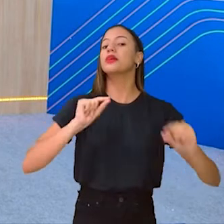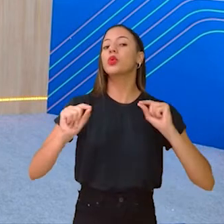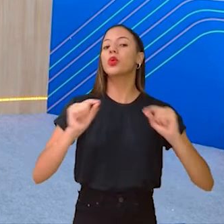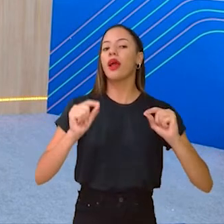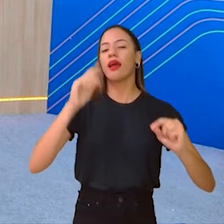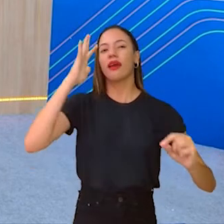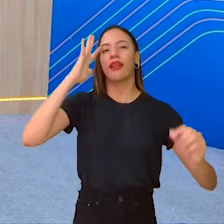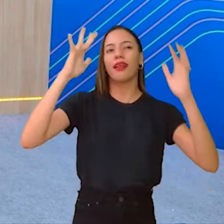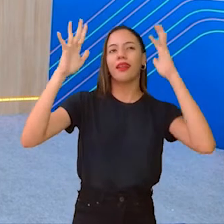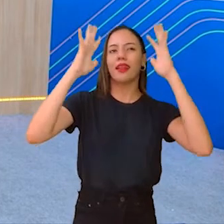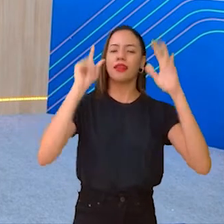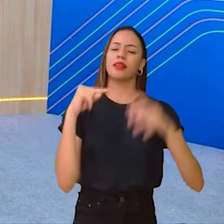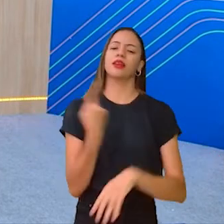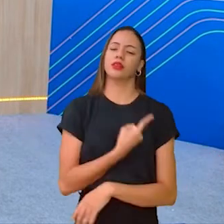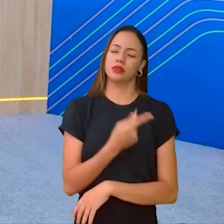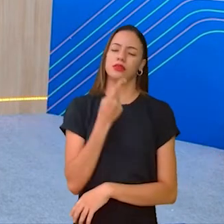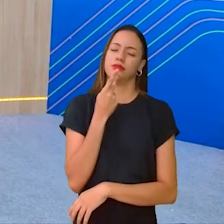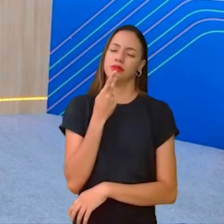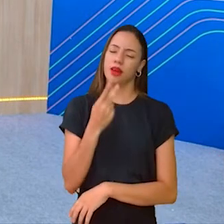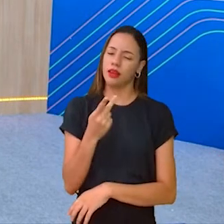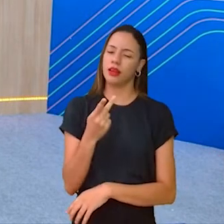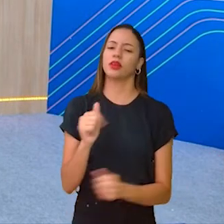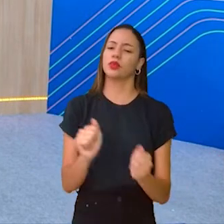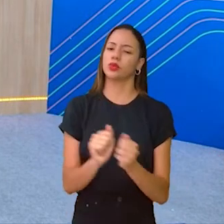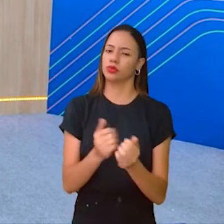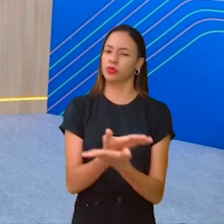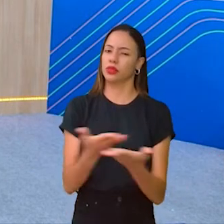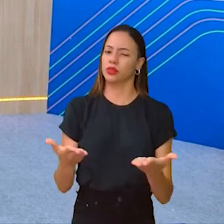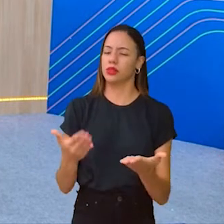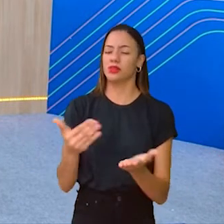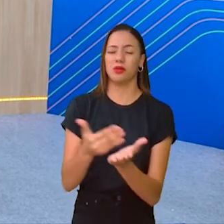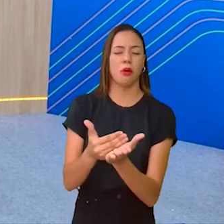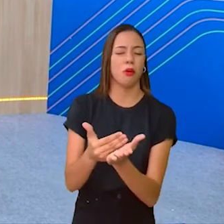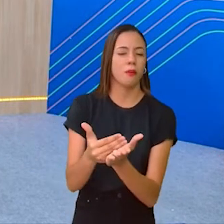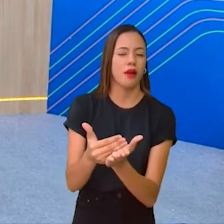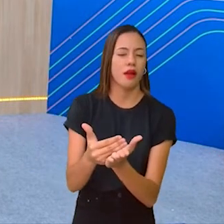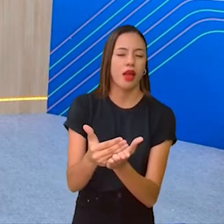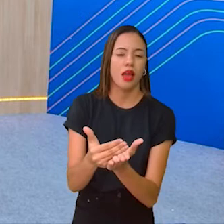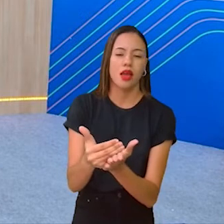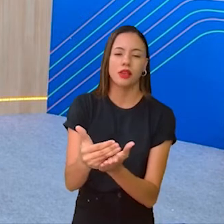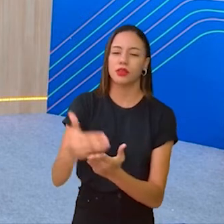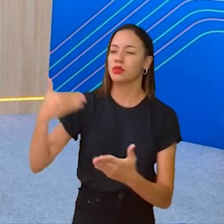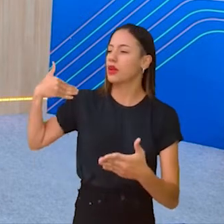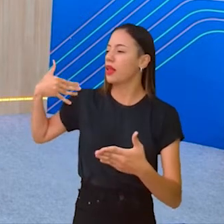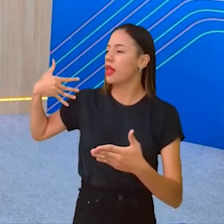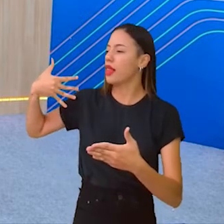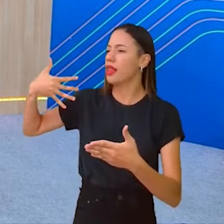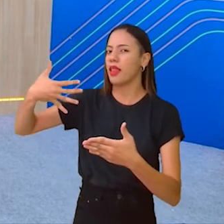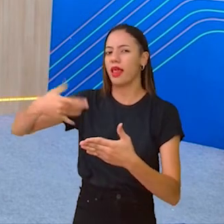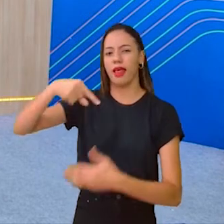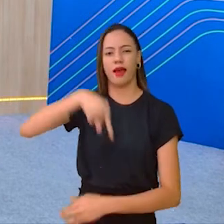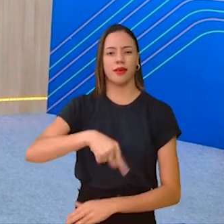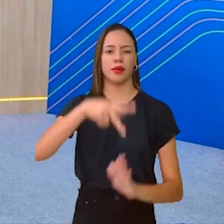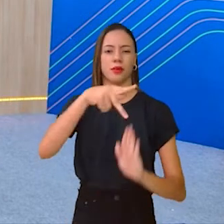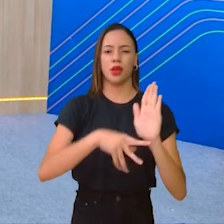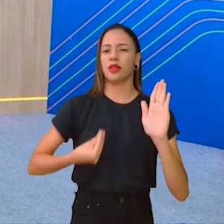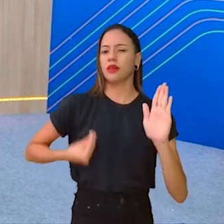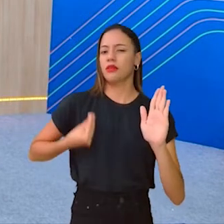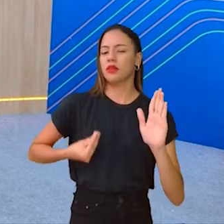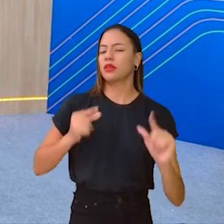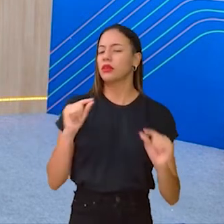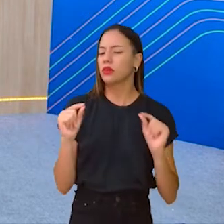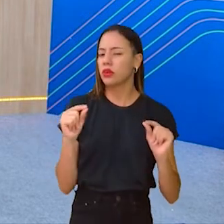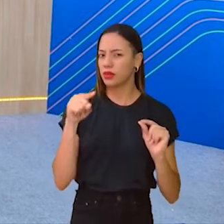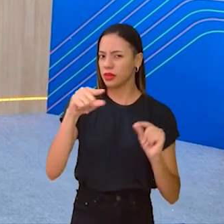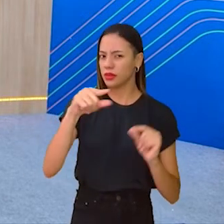E a gente vem conversando isso com vocês desde o começo dessa nossa jornada aqui em Projeto de Vida, que é: você